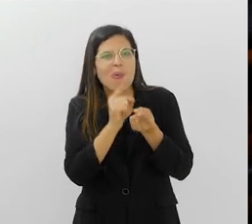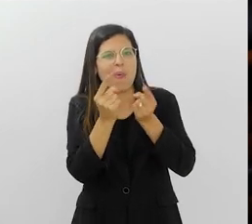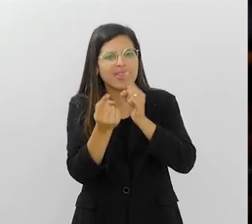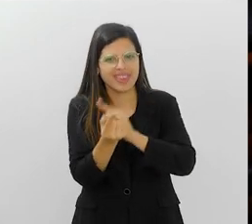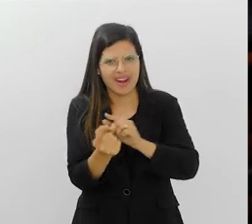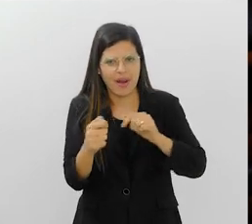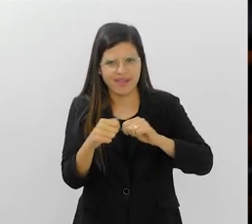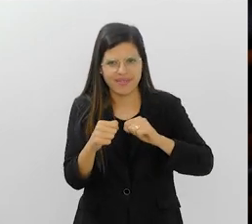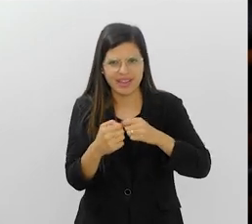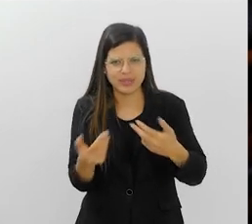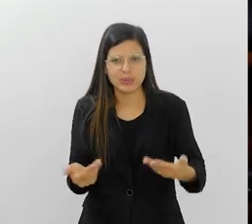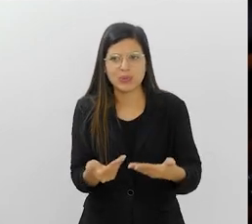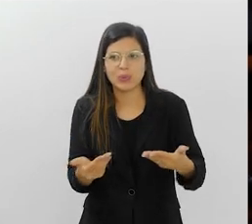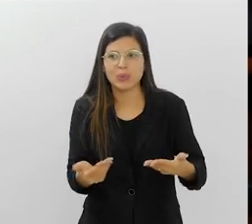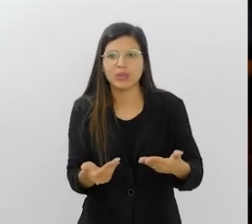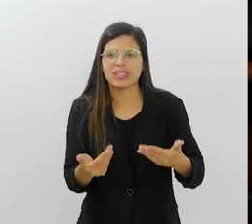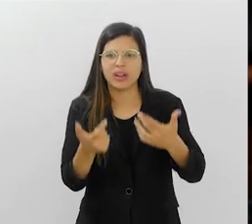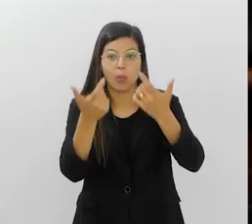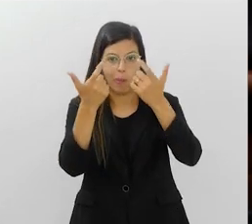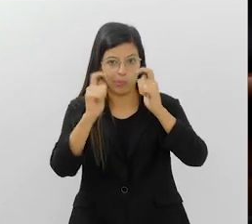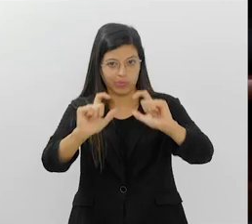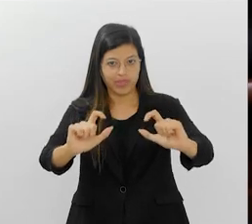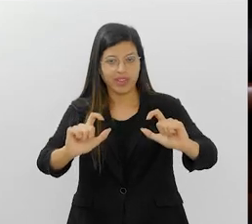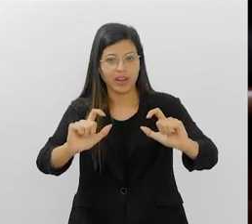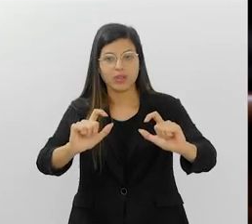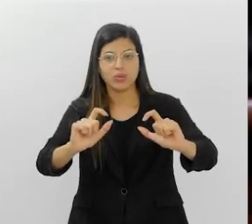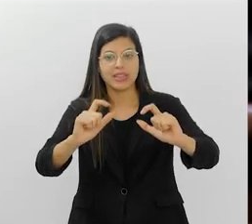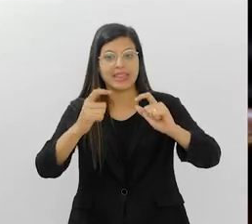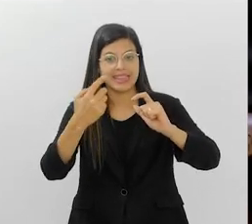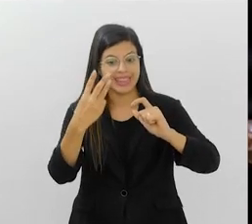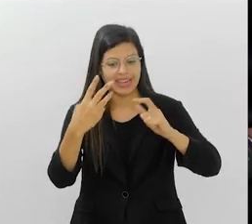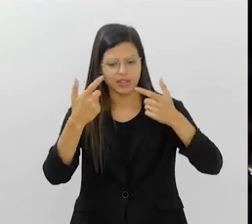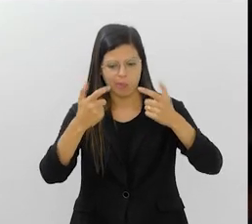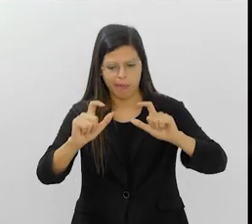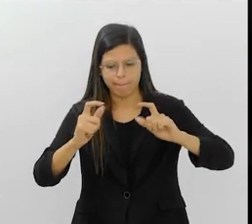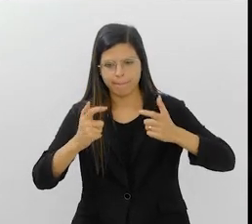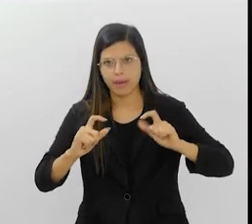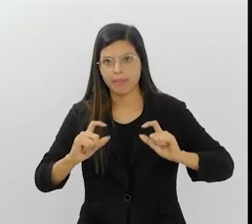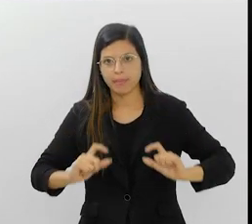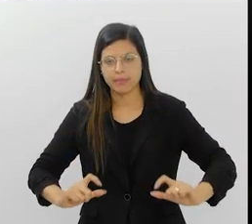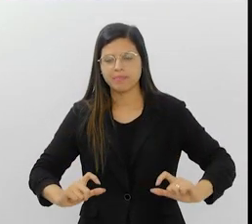carnaval. Ele deu uma sinopse que eu acho que eram três parágrafos.